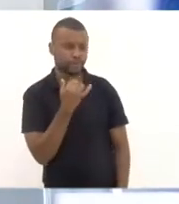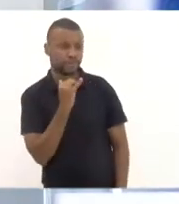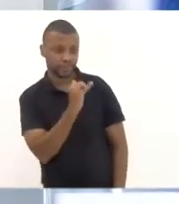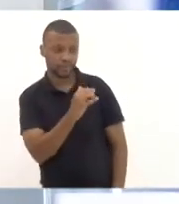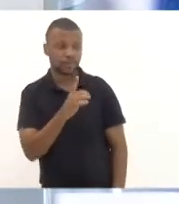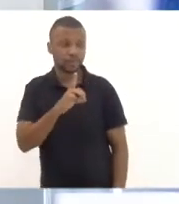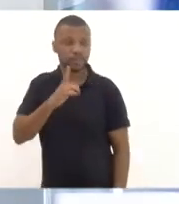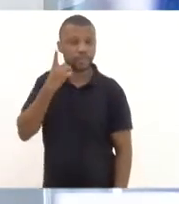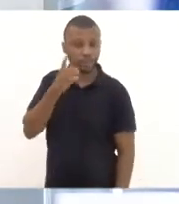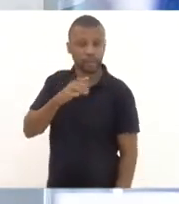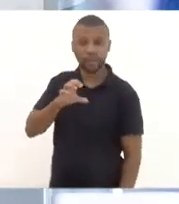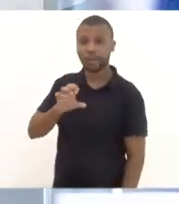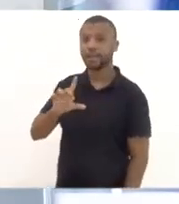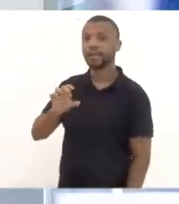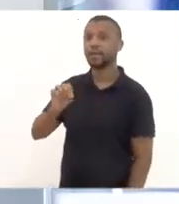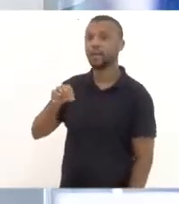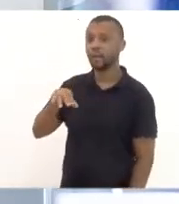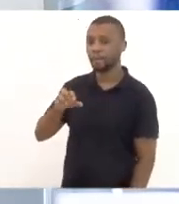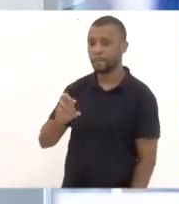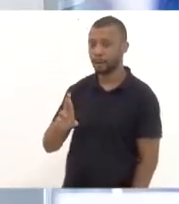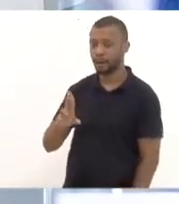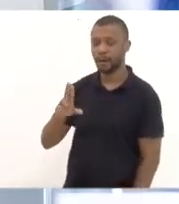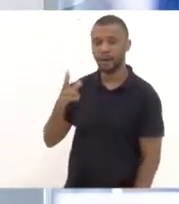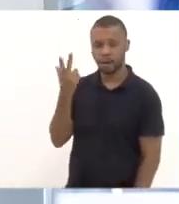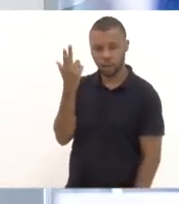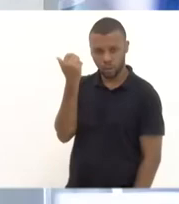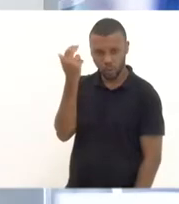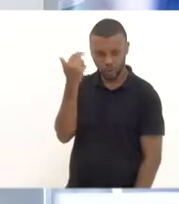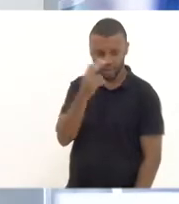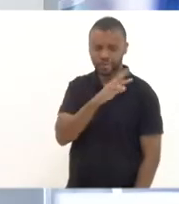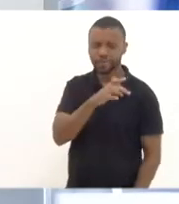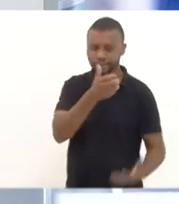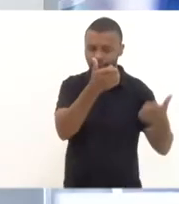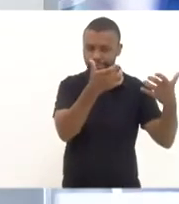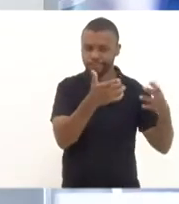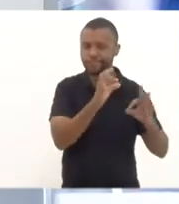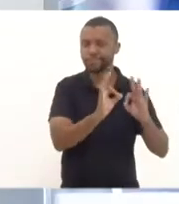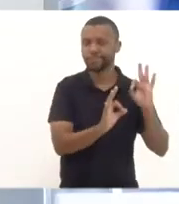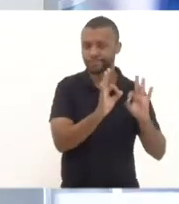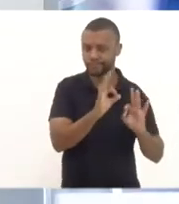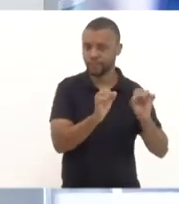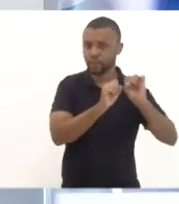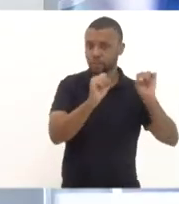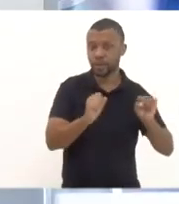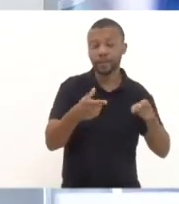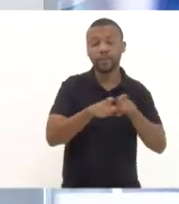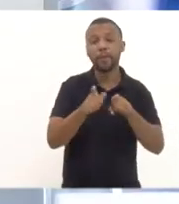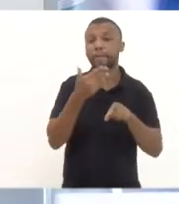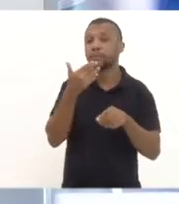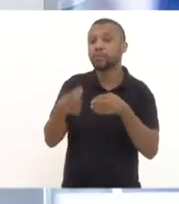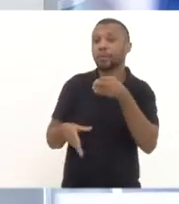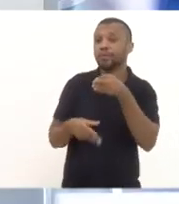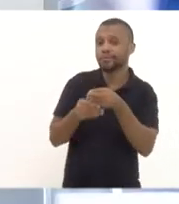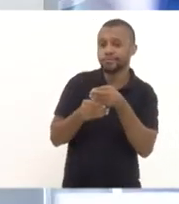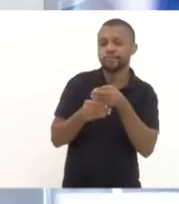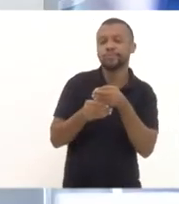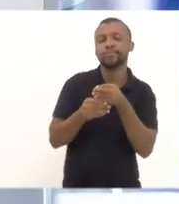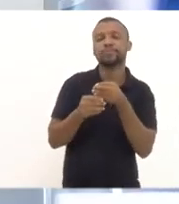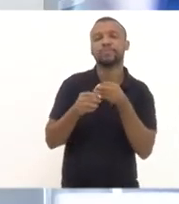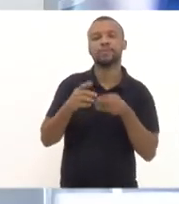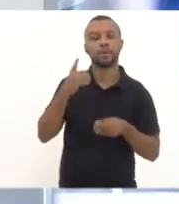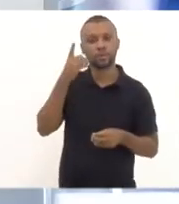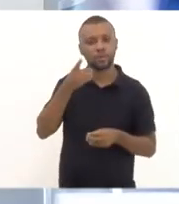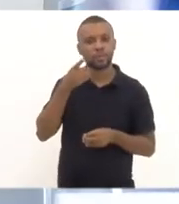para ver essa finalização é e saltar que o deputado bautech pediu para incluir também no nosso